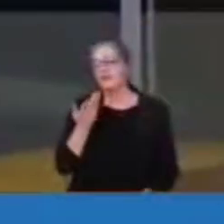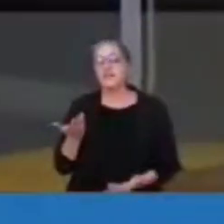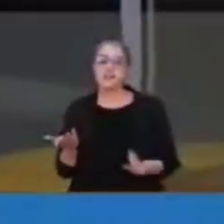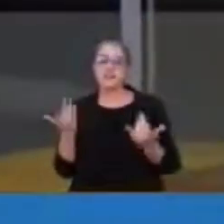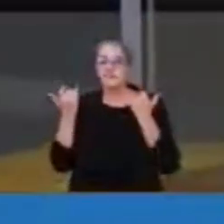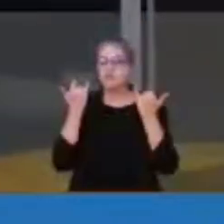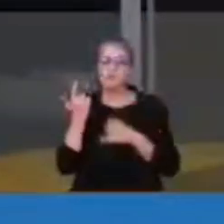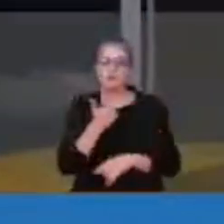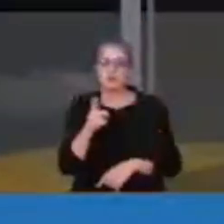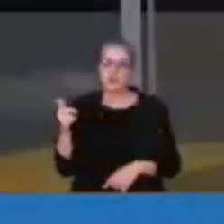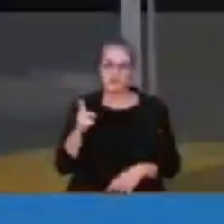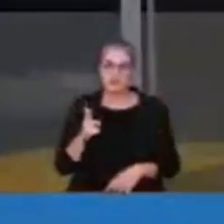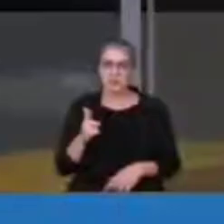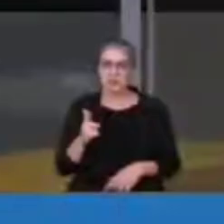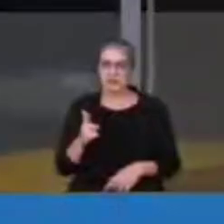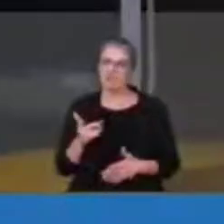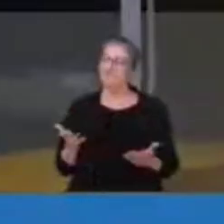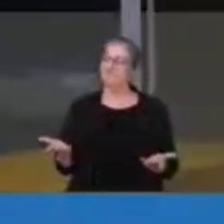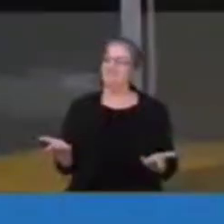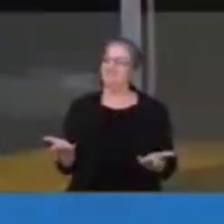o governo nega